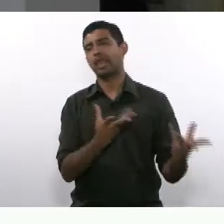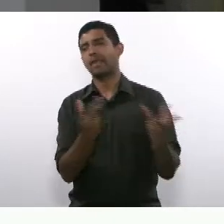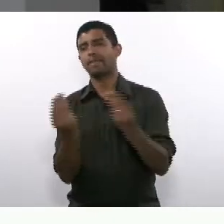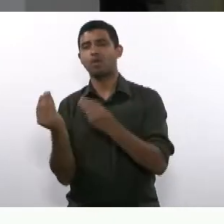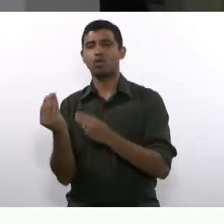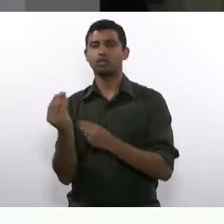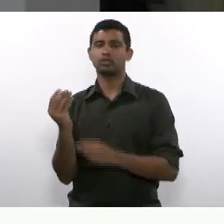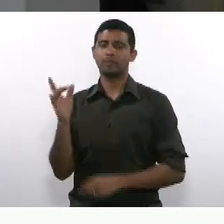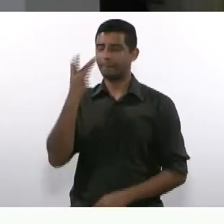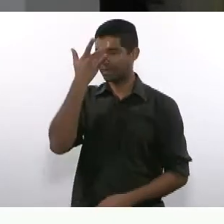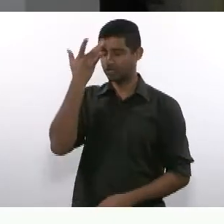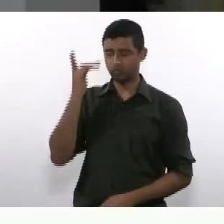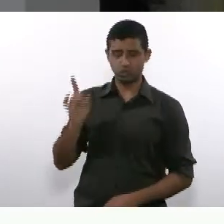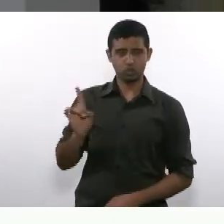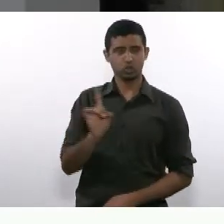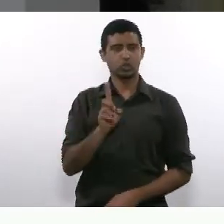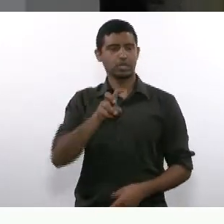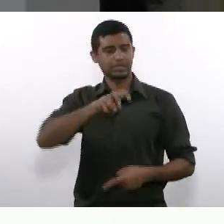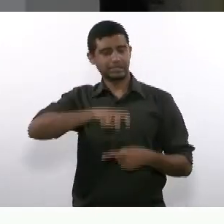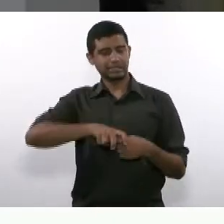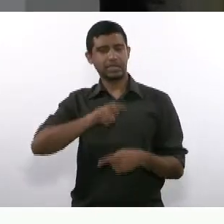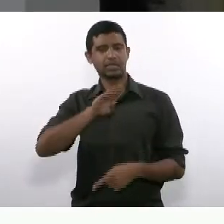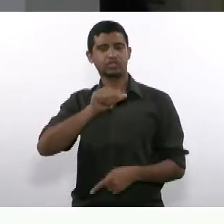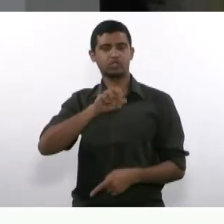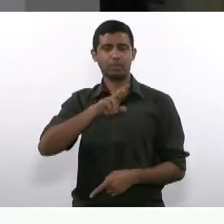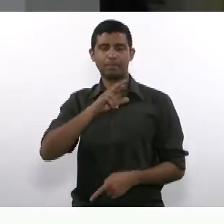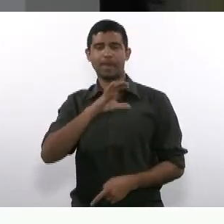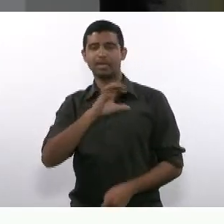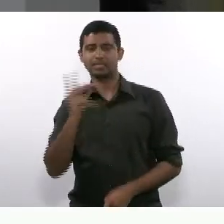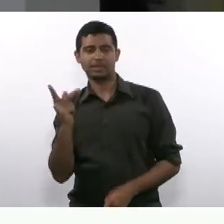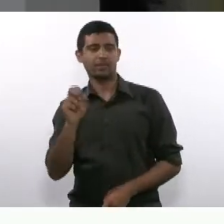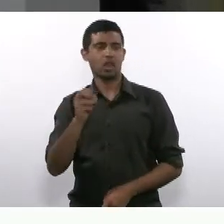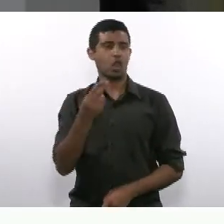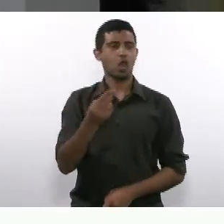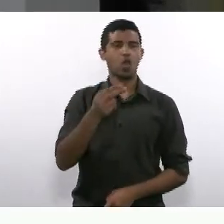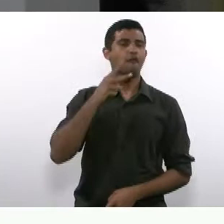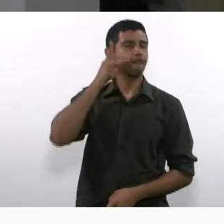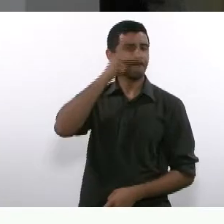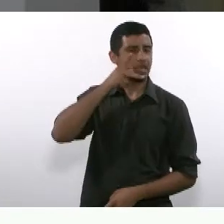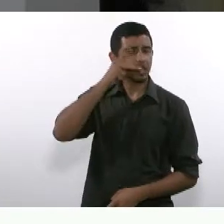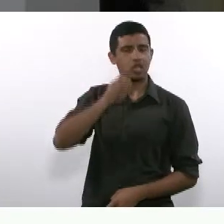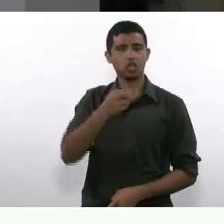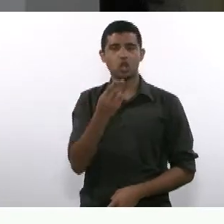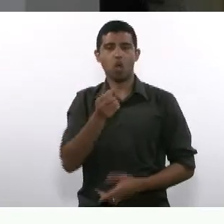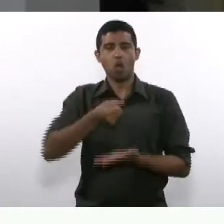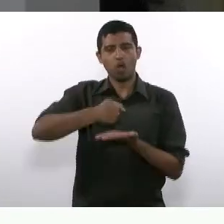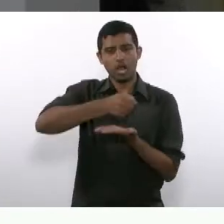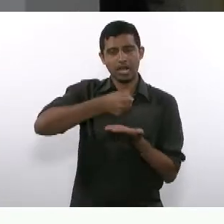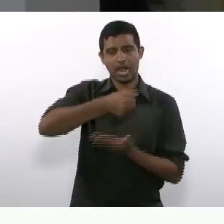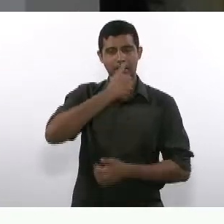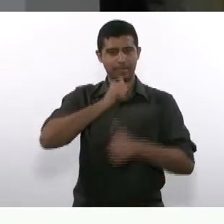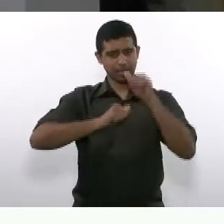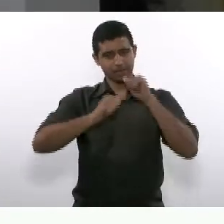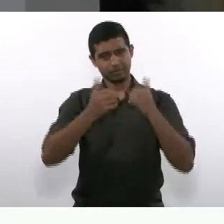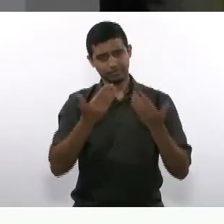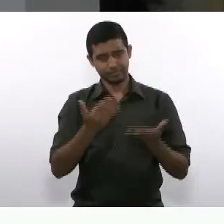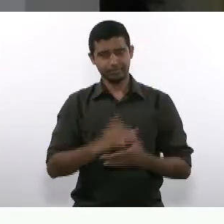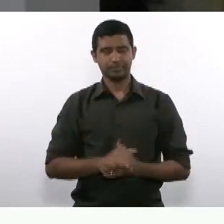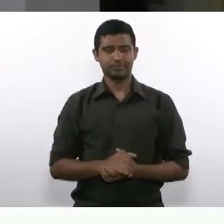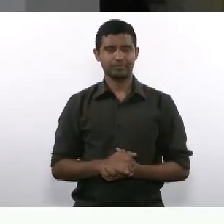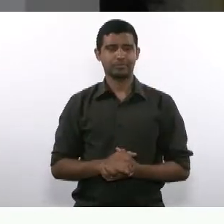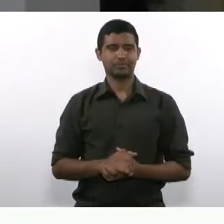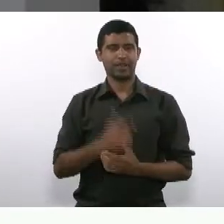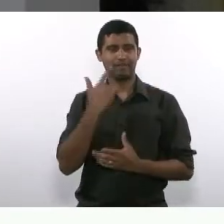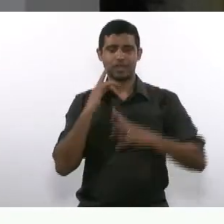um destino e que não sente num bar para tomar uma cerveja, um vinho e assim por diante, uma caipirinha, que é algo bastante divulgado